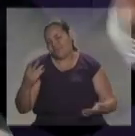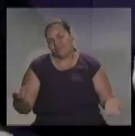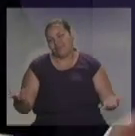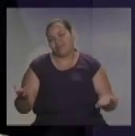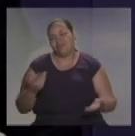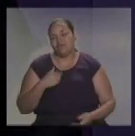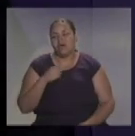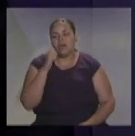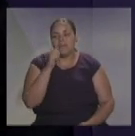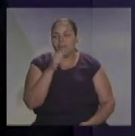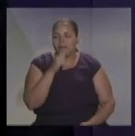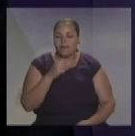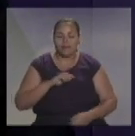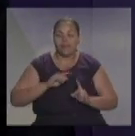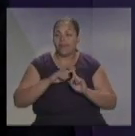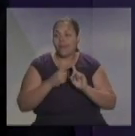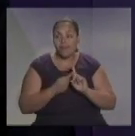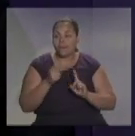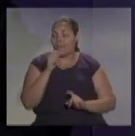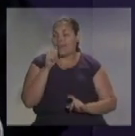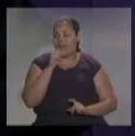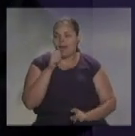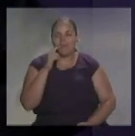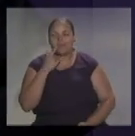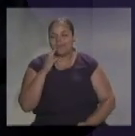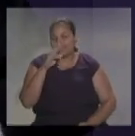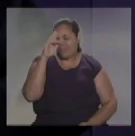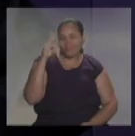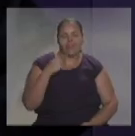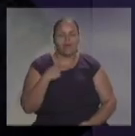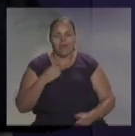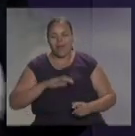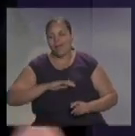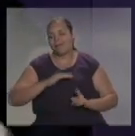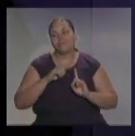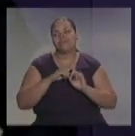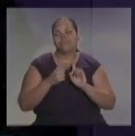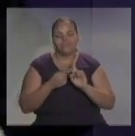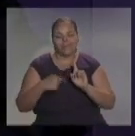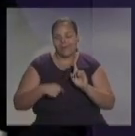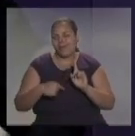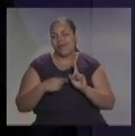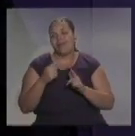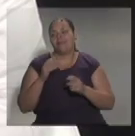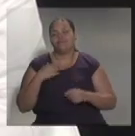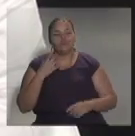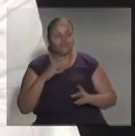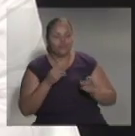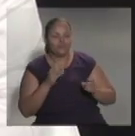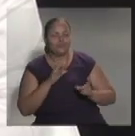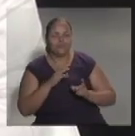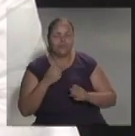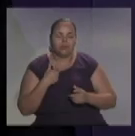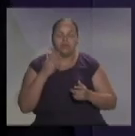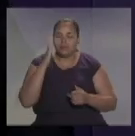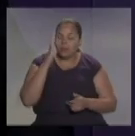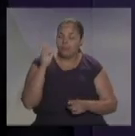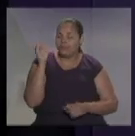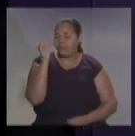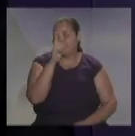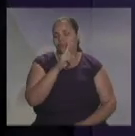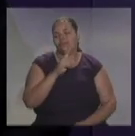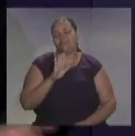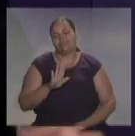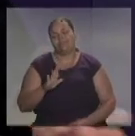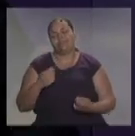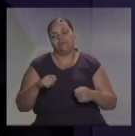questão de beber todas. E a gente já sabe que essa criança que está ali no ventre já está sob o efeito. Tudo, né? Então a gente sabe das